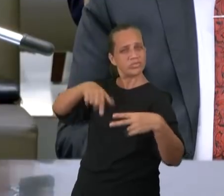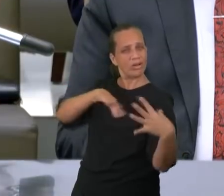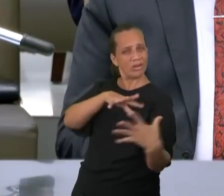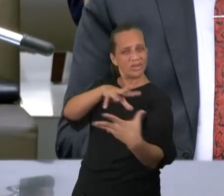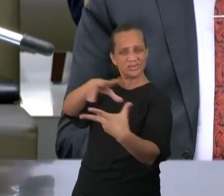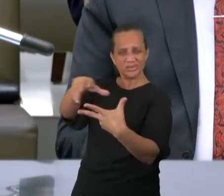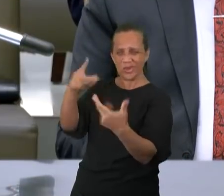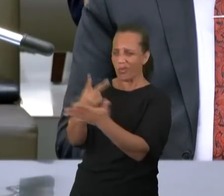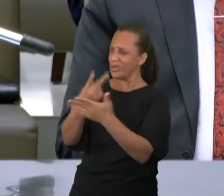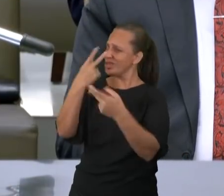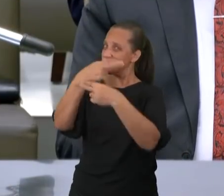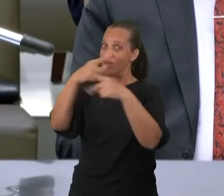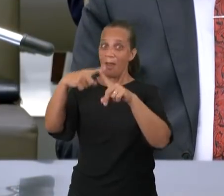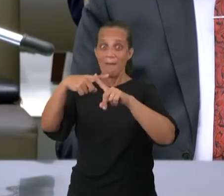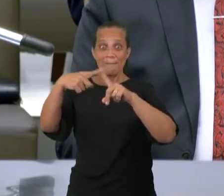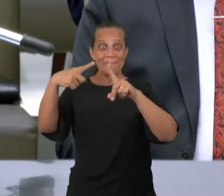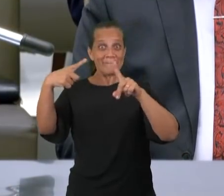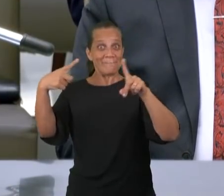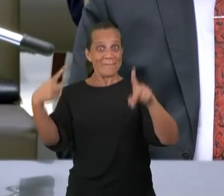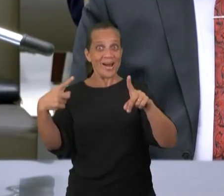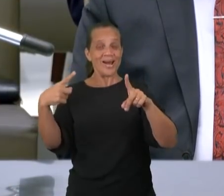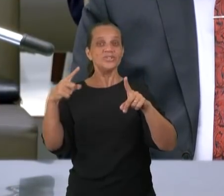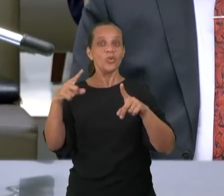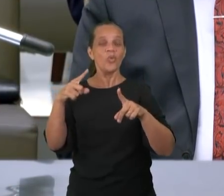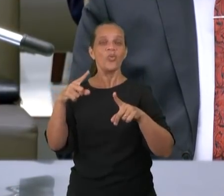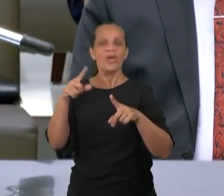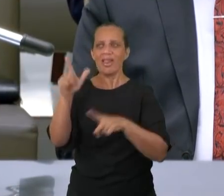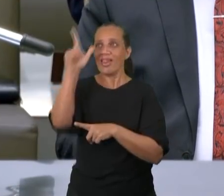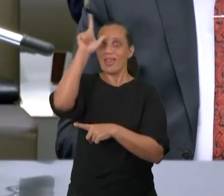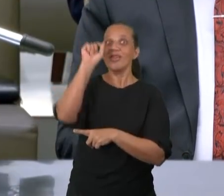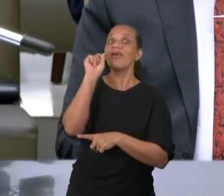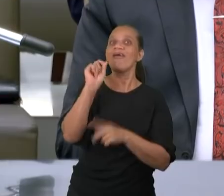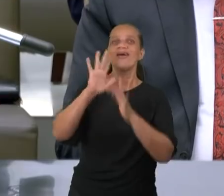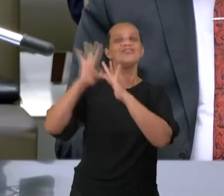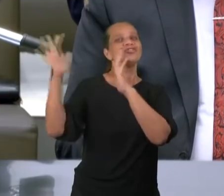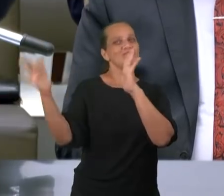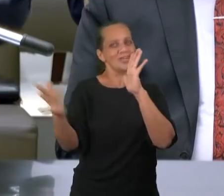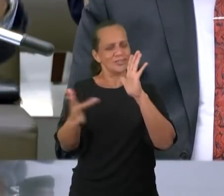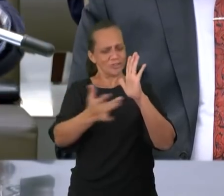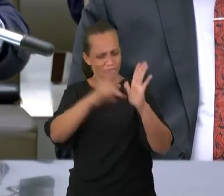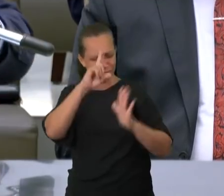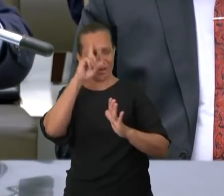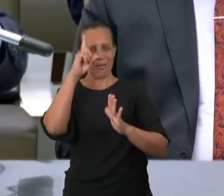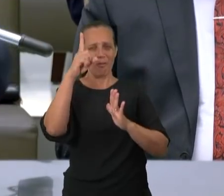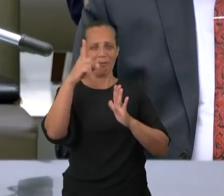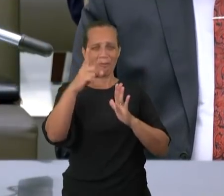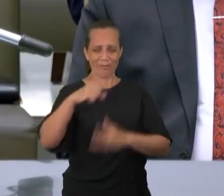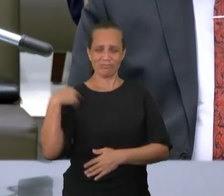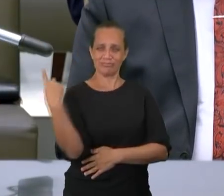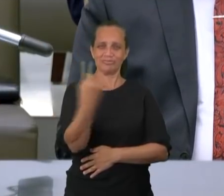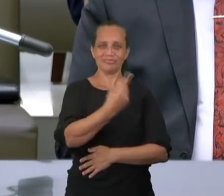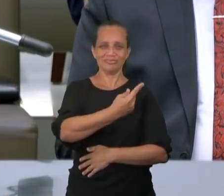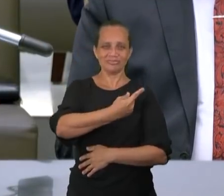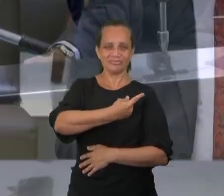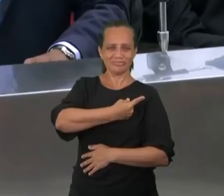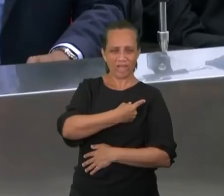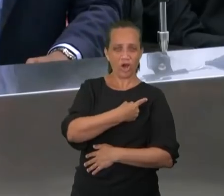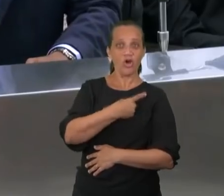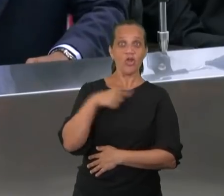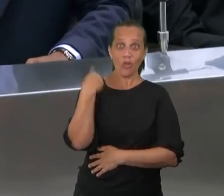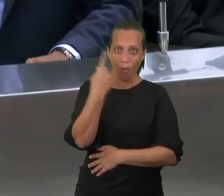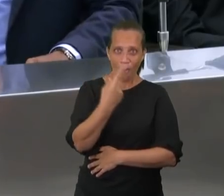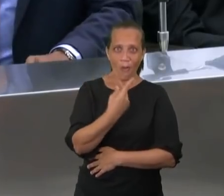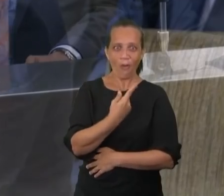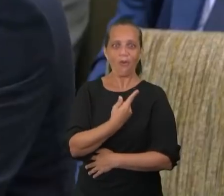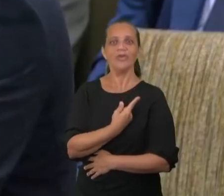coisa que acontece, mas a cabeça dessa igreja aqui, irmãos, é Jesus, o Senhor dos Exércitos. Essa igreja tem